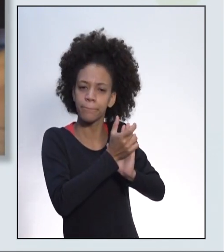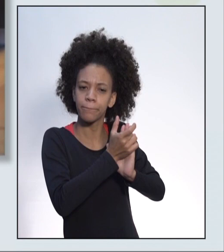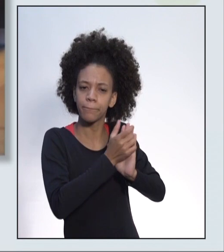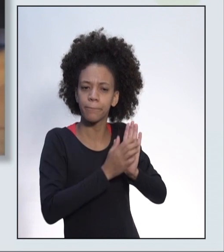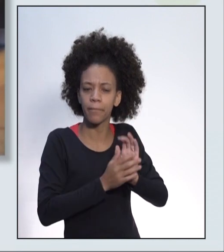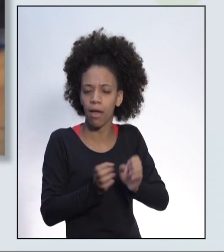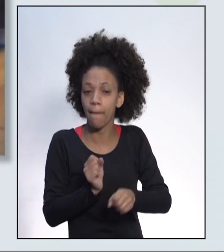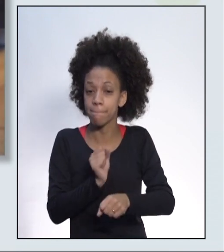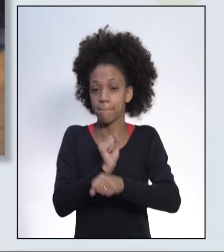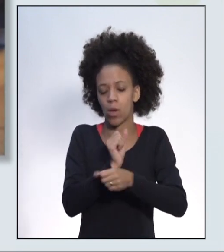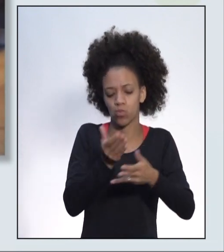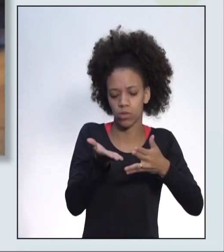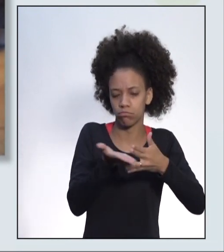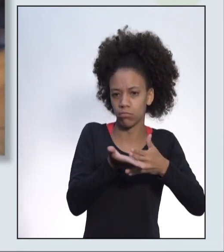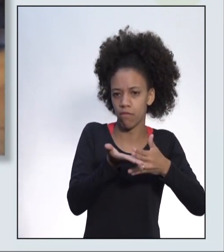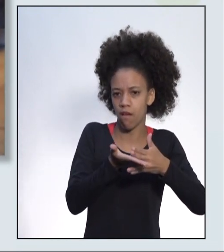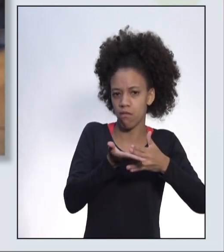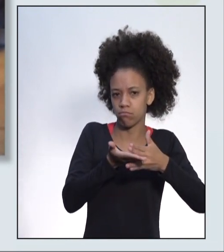Pausa.